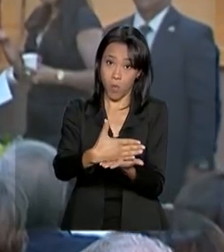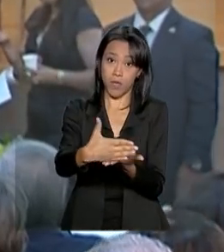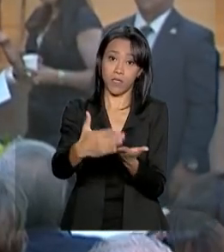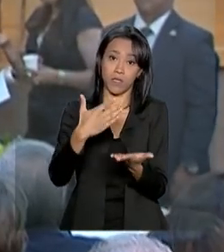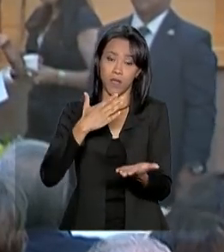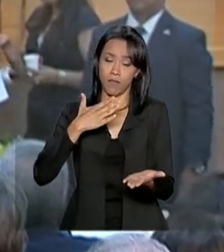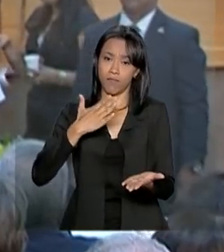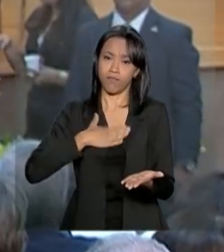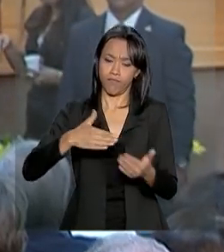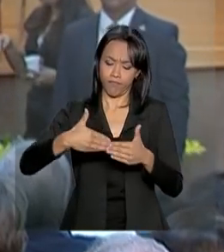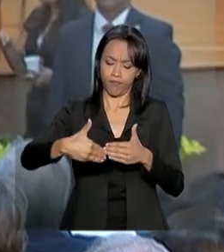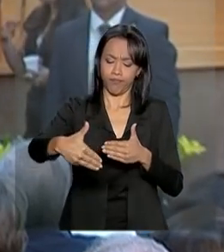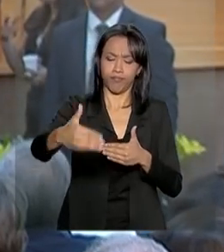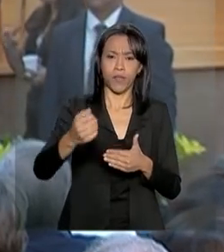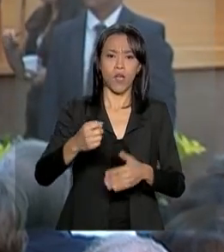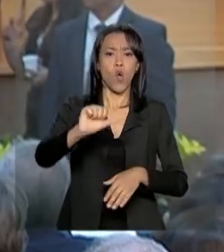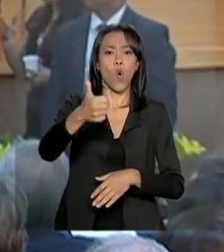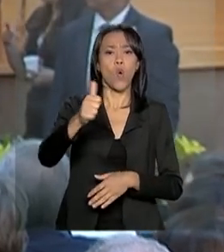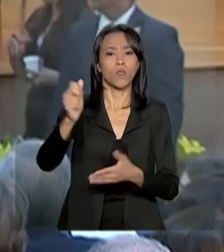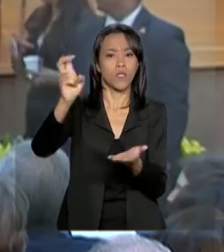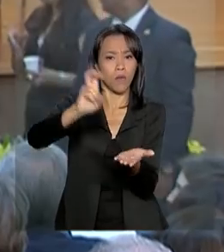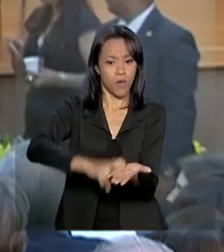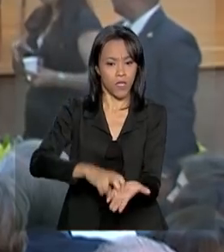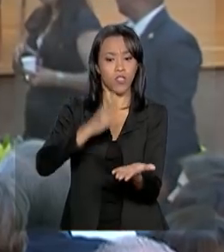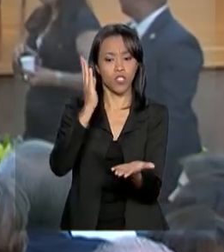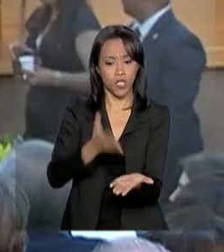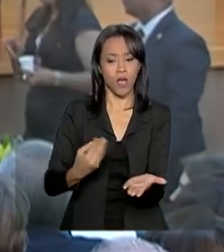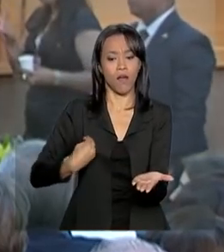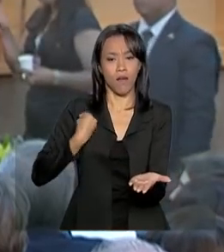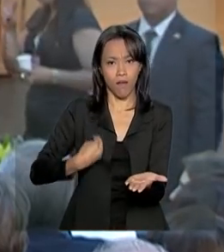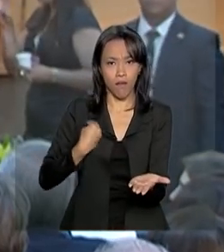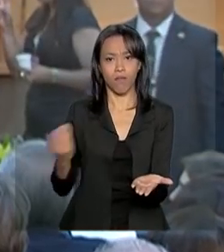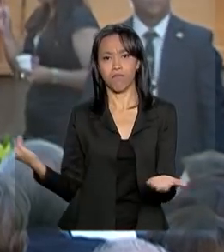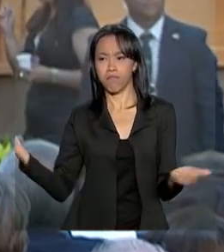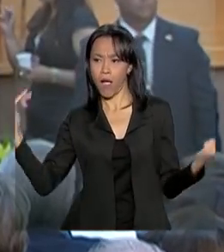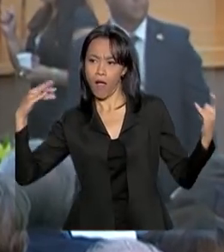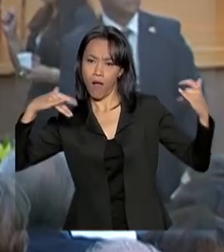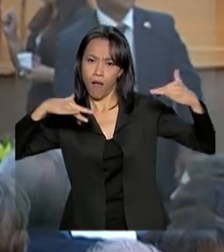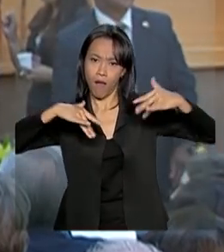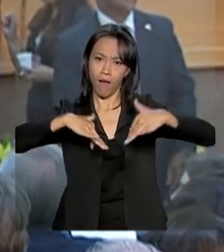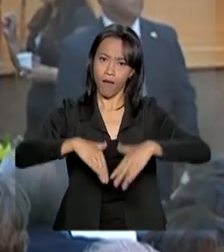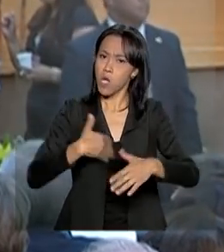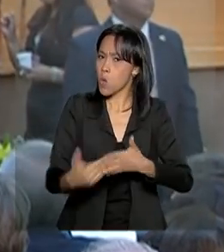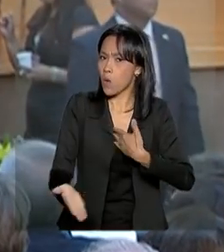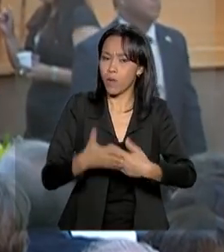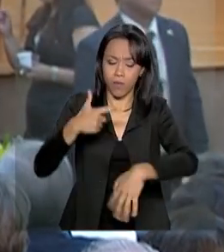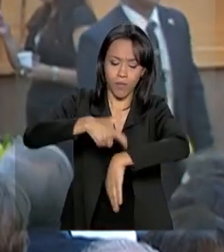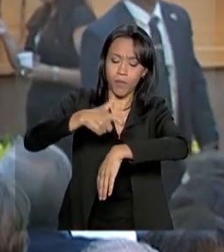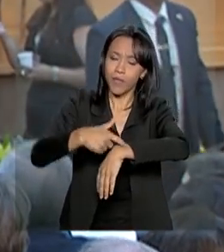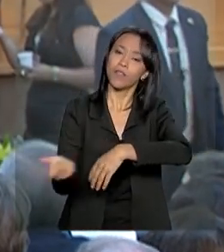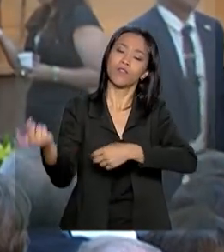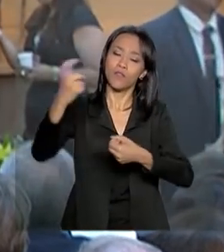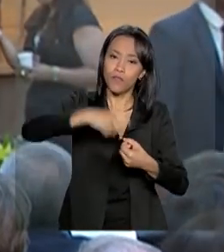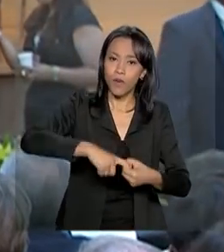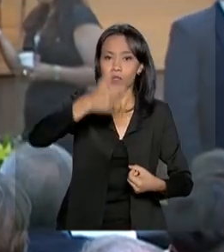logo mais, às 11 da manhã. Os convidados já estão chegando aqui e a gente volta a qualquer momento com